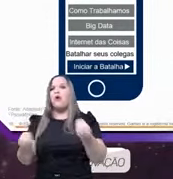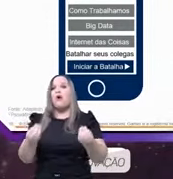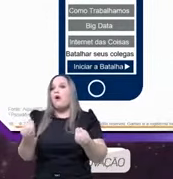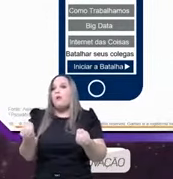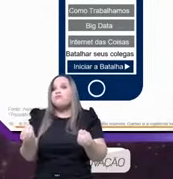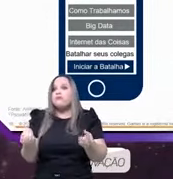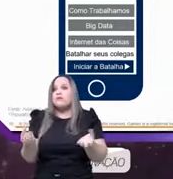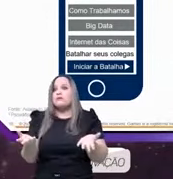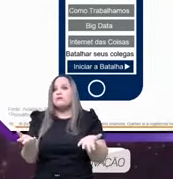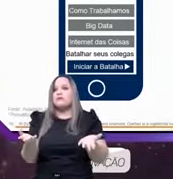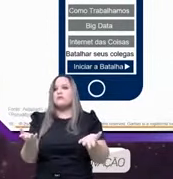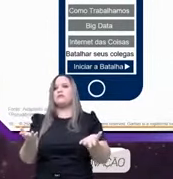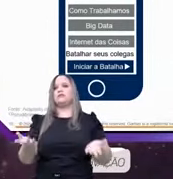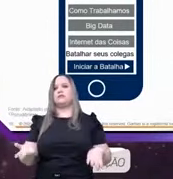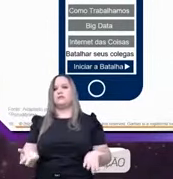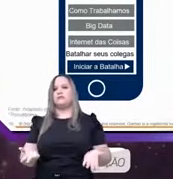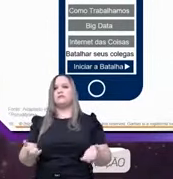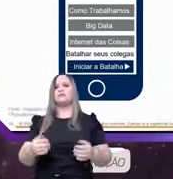pitch para isso, faça